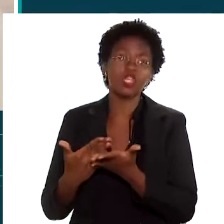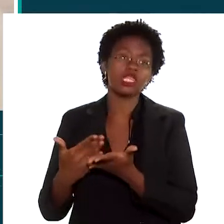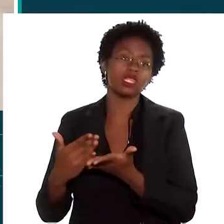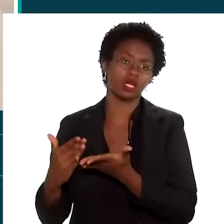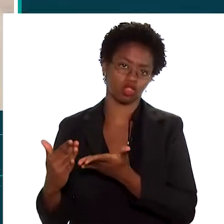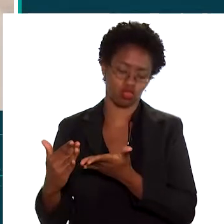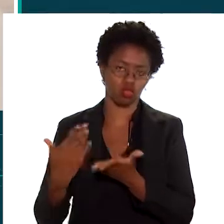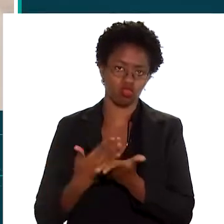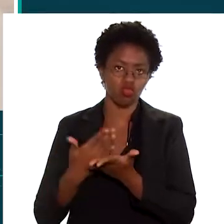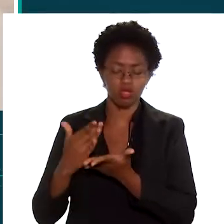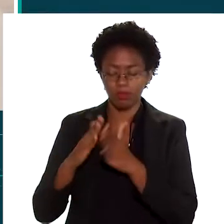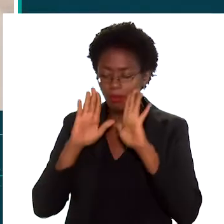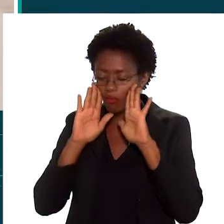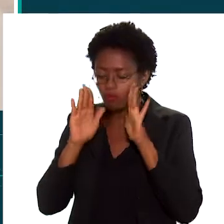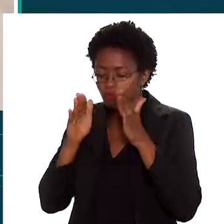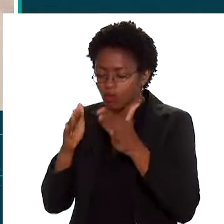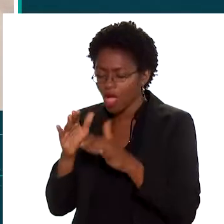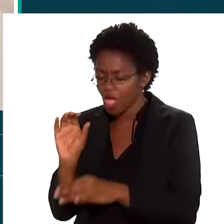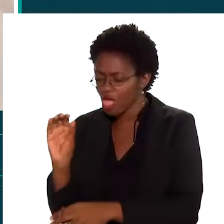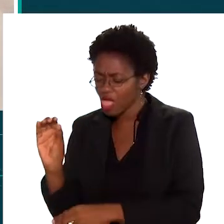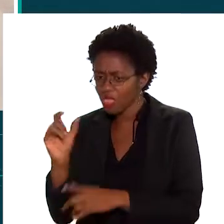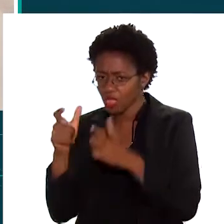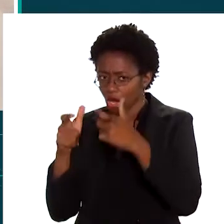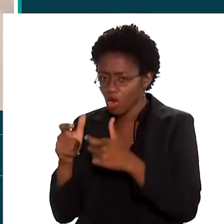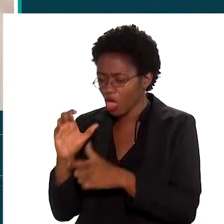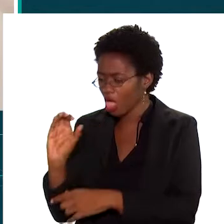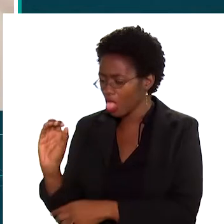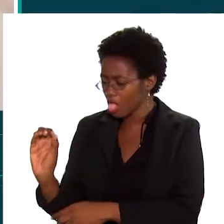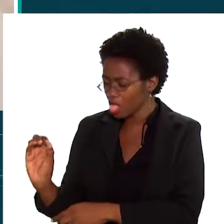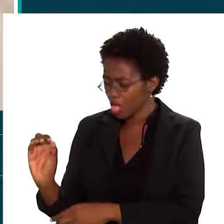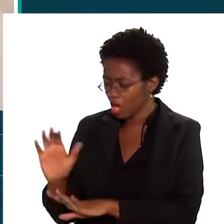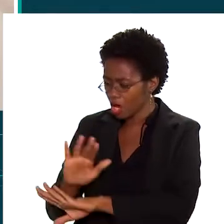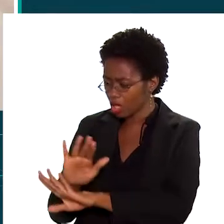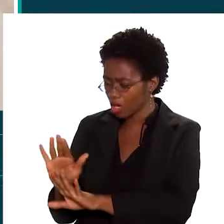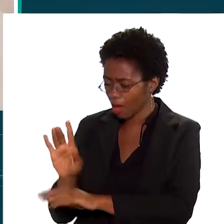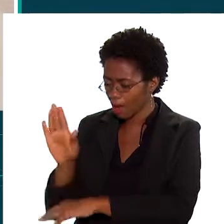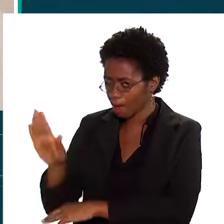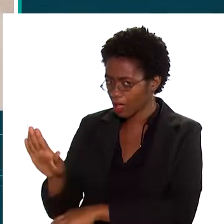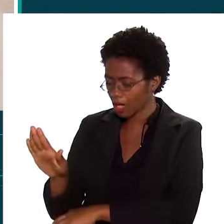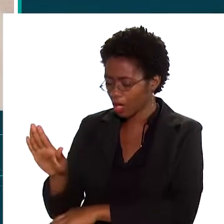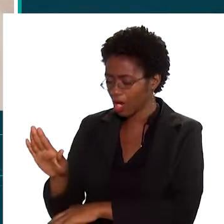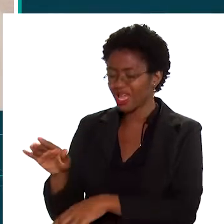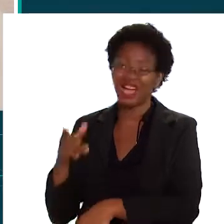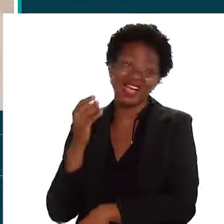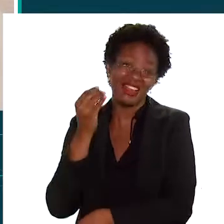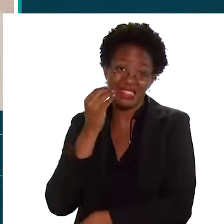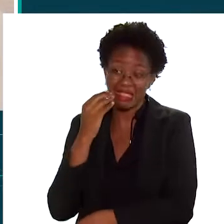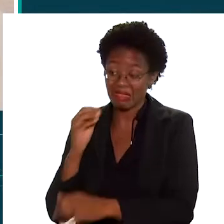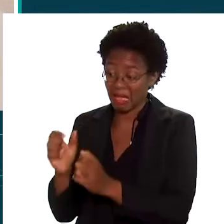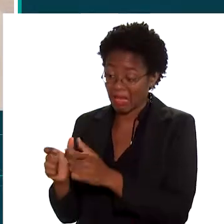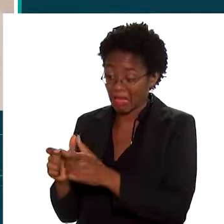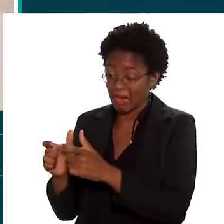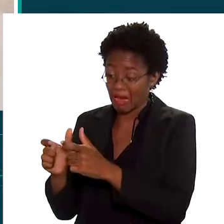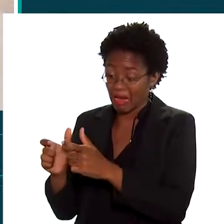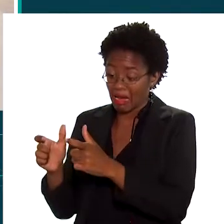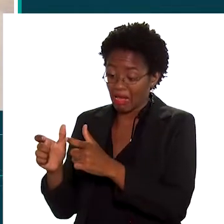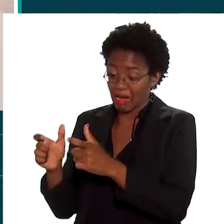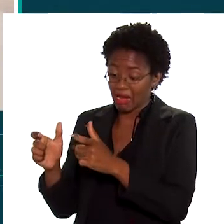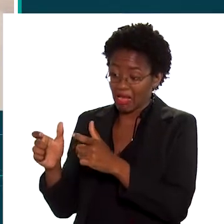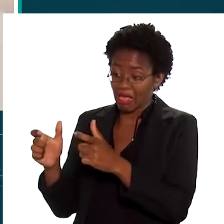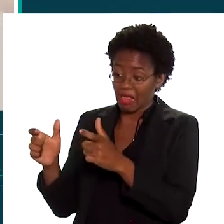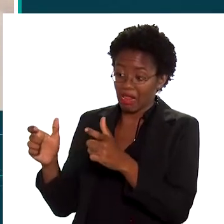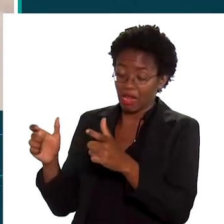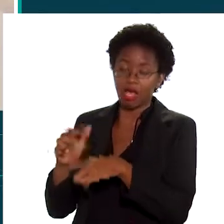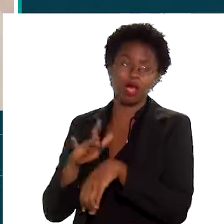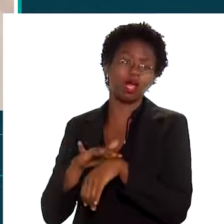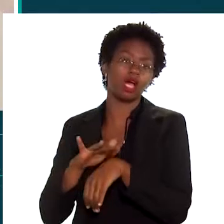ainda inicial, o câncer focado, localizado na próstata, e tendo o câncer na próstata localizado,